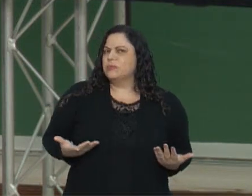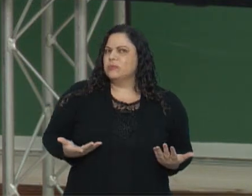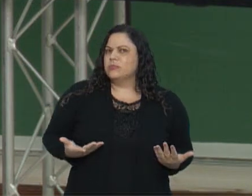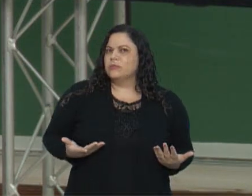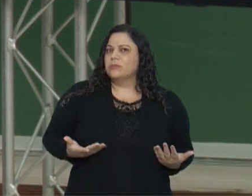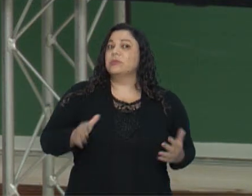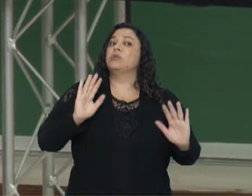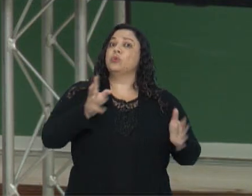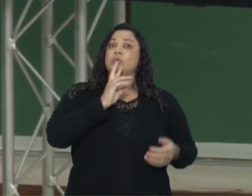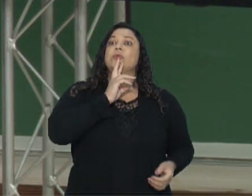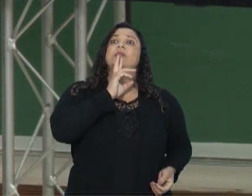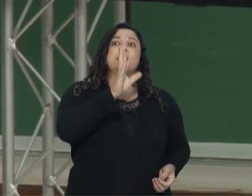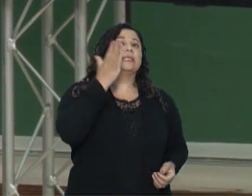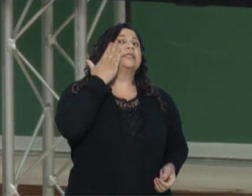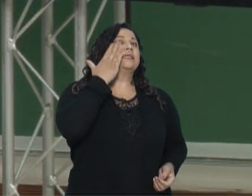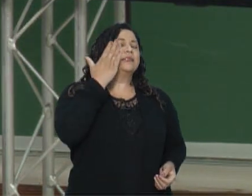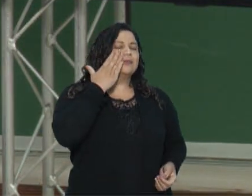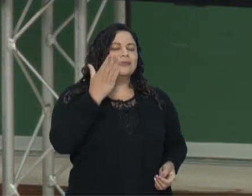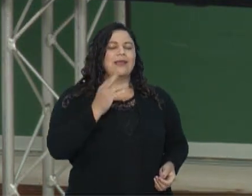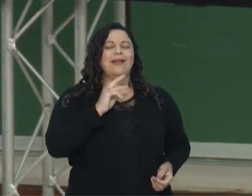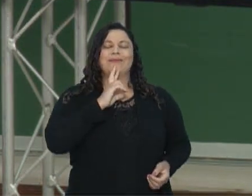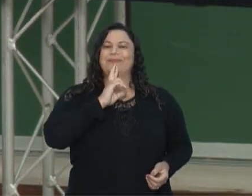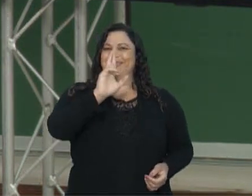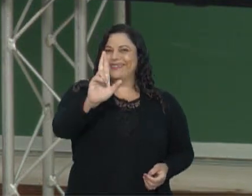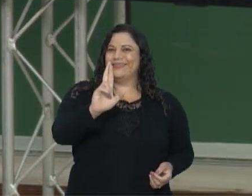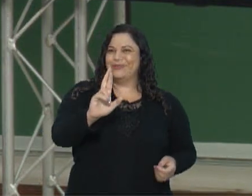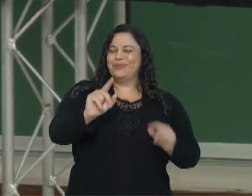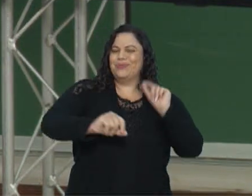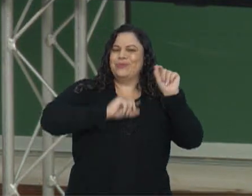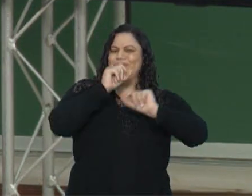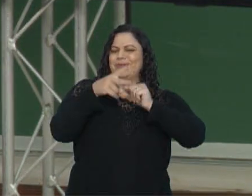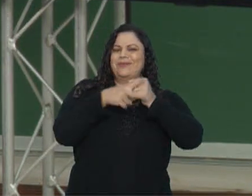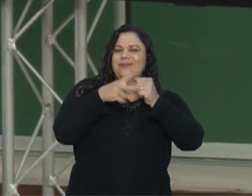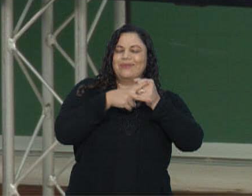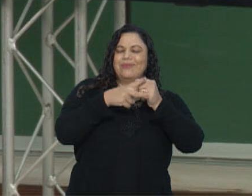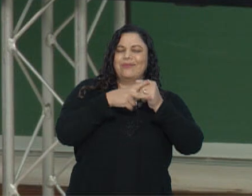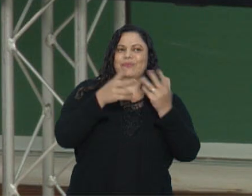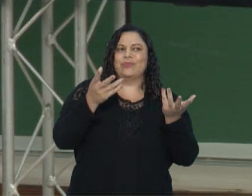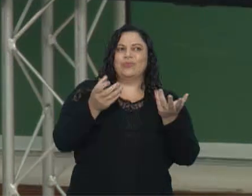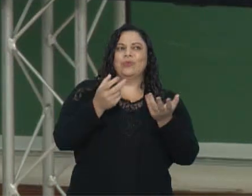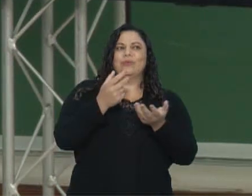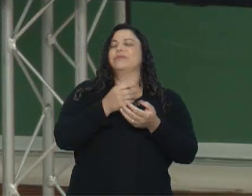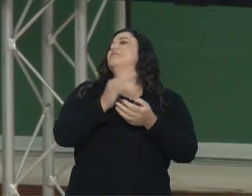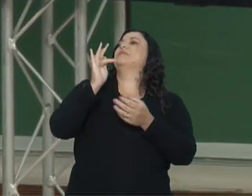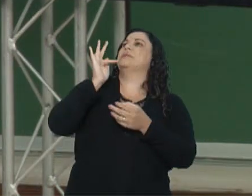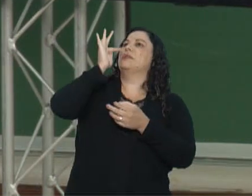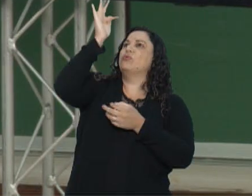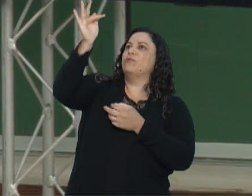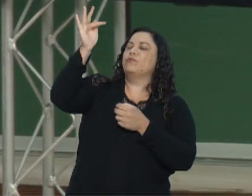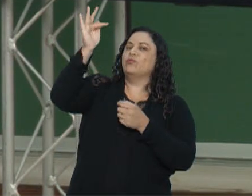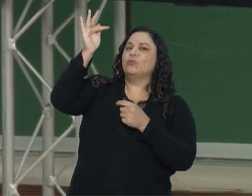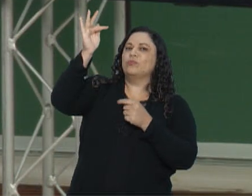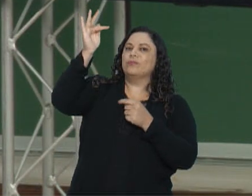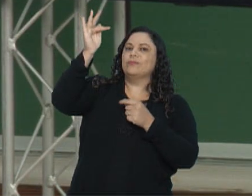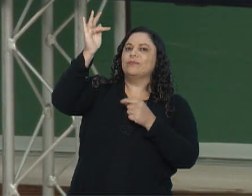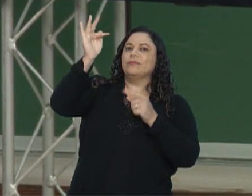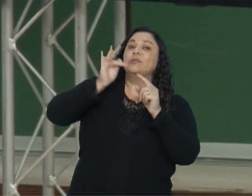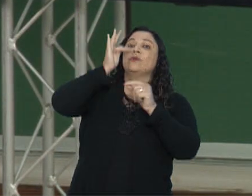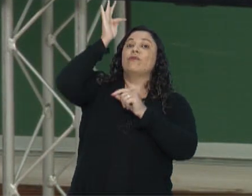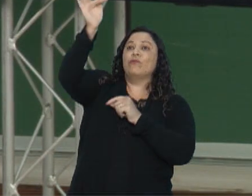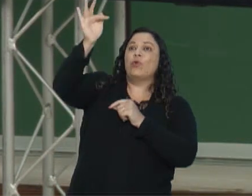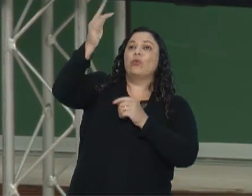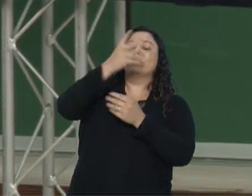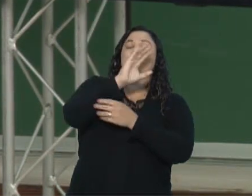tem a resposta. Ah, professor, porque o verbo comprar está em futuro. E olha como nós temos.